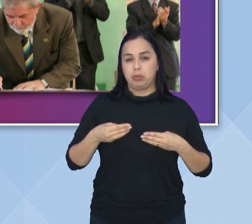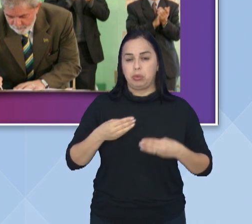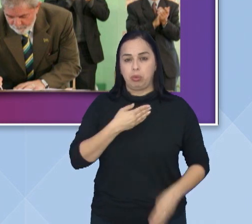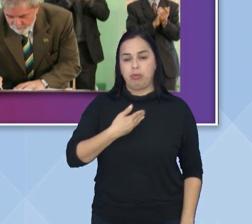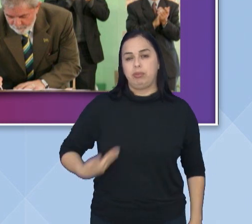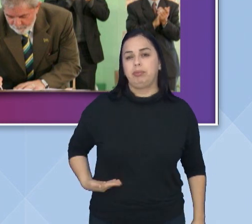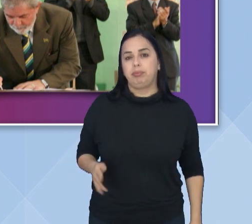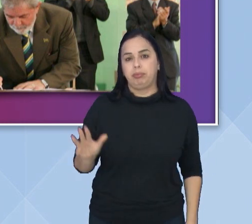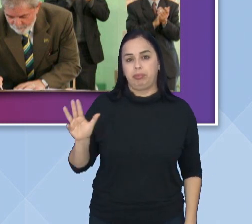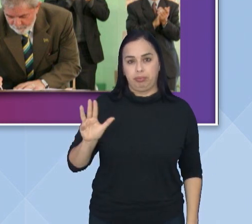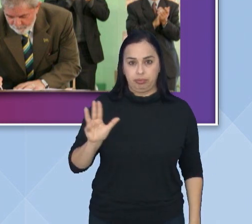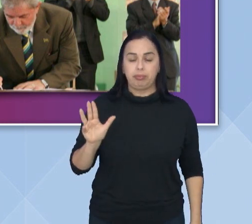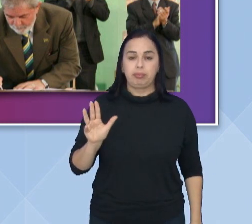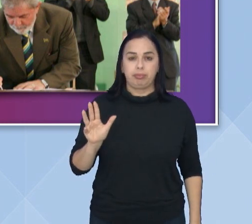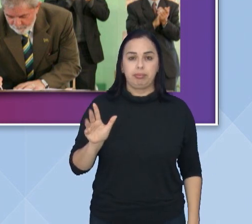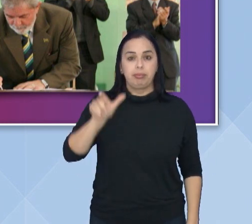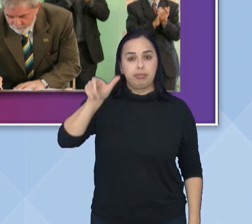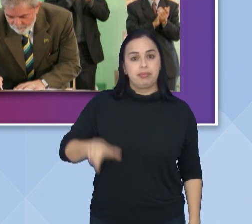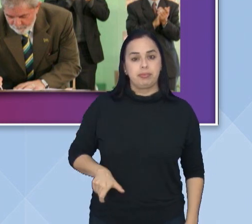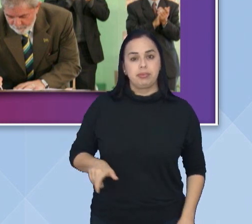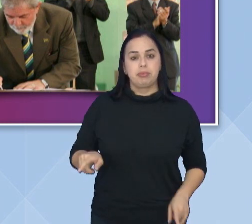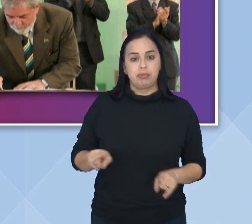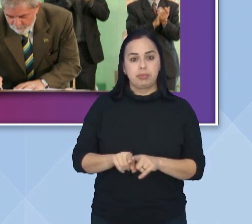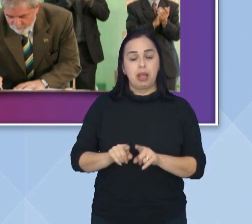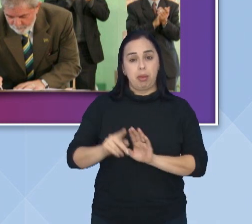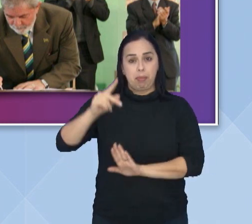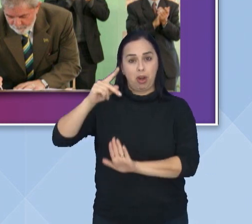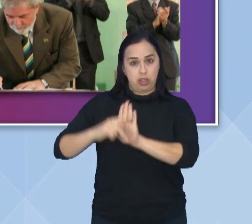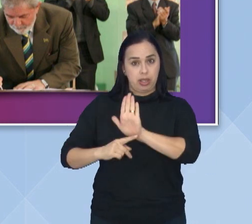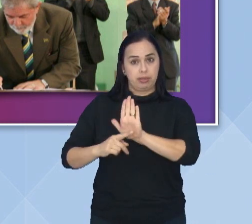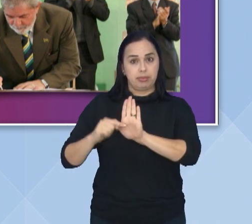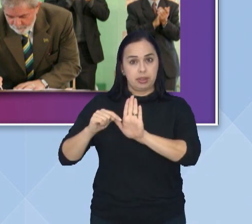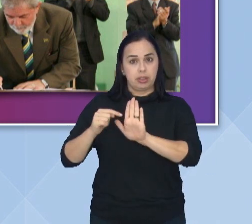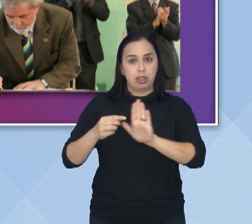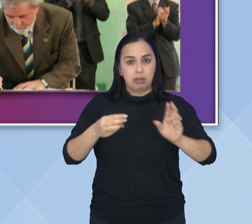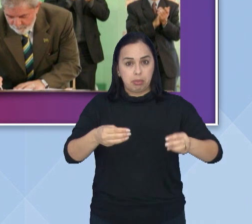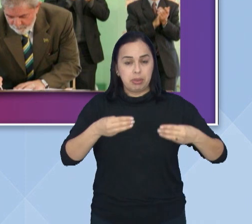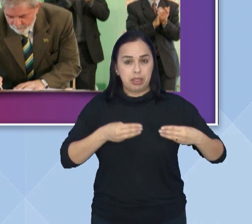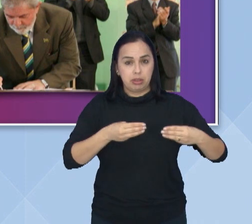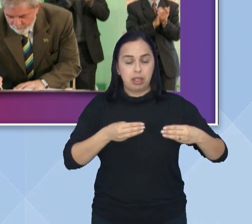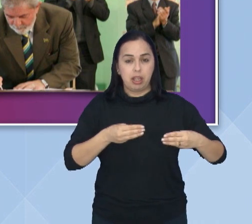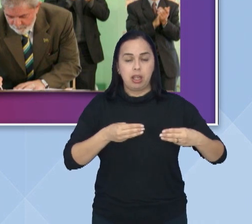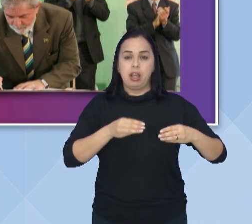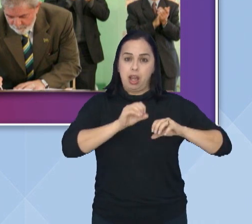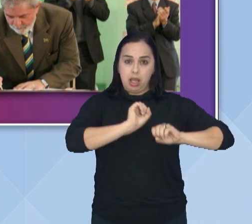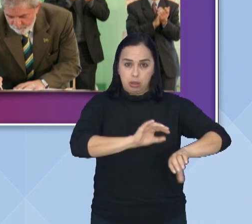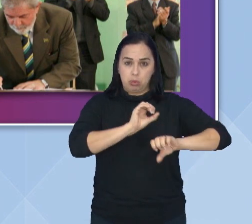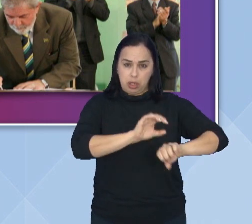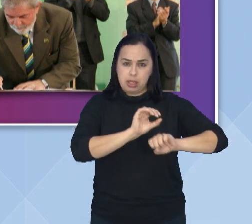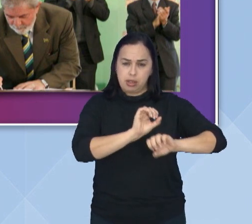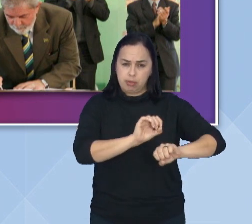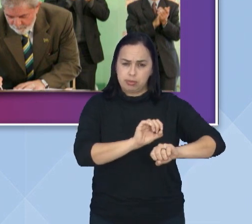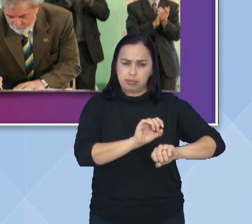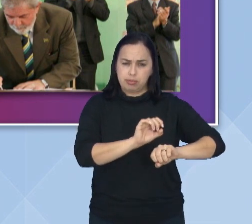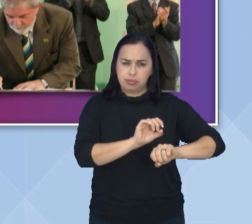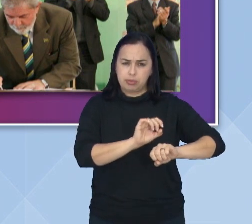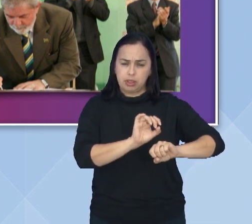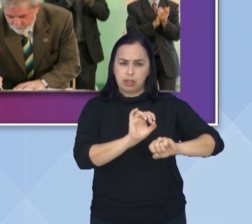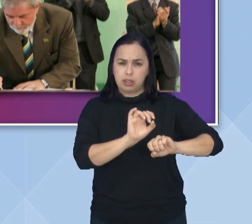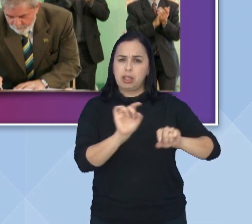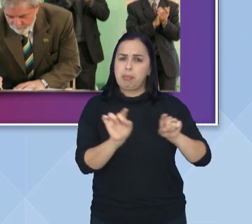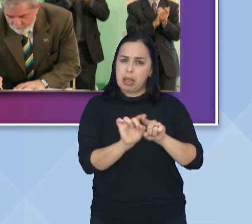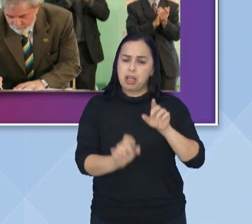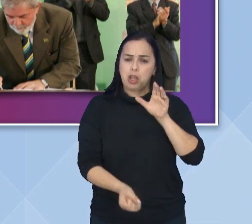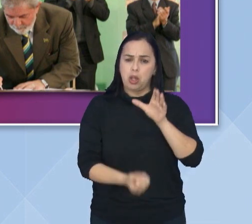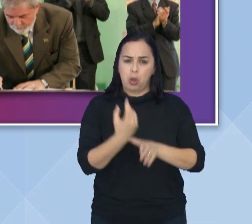e que ele também era um projeto que quando o ministro da Educação, foi ele que colocou